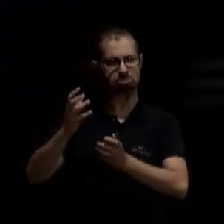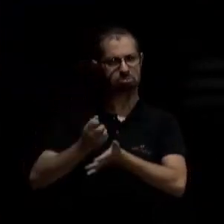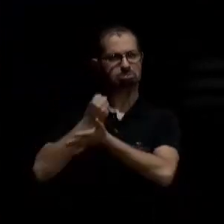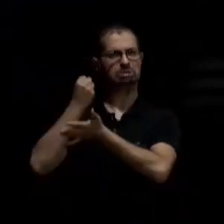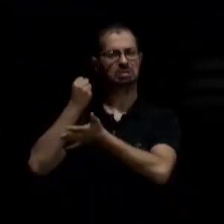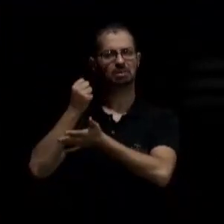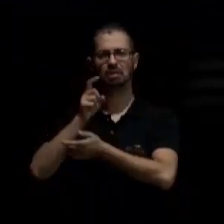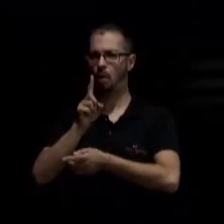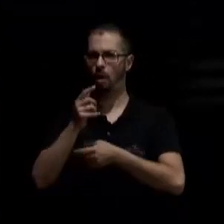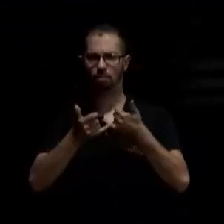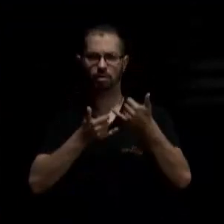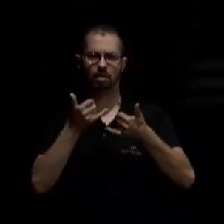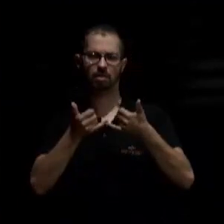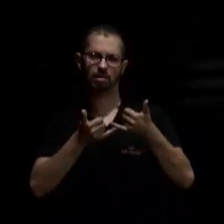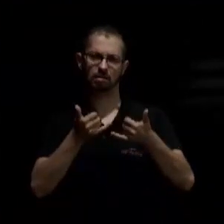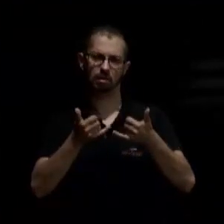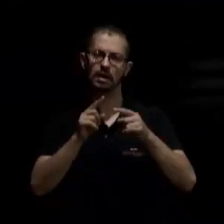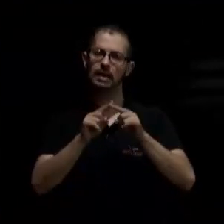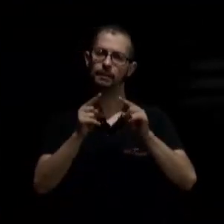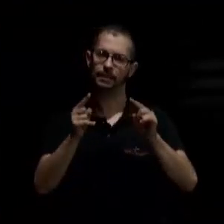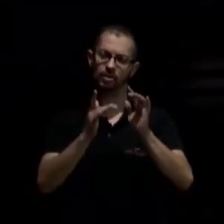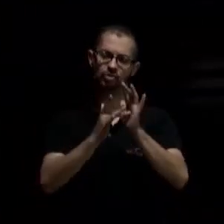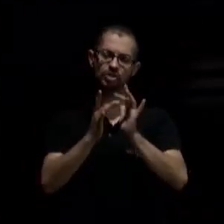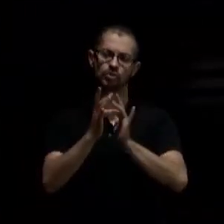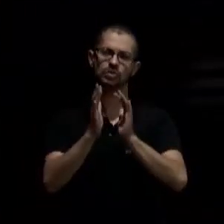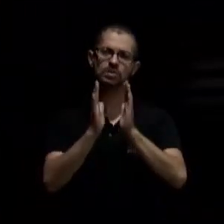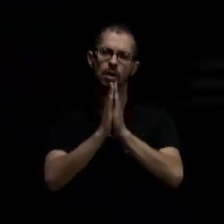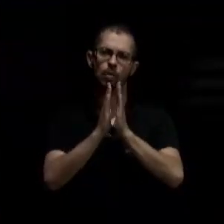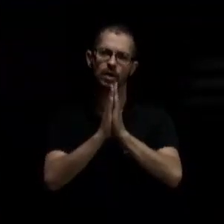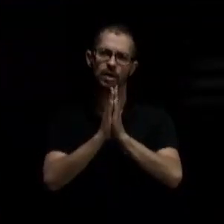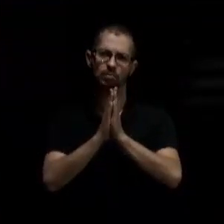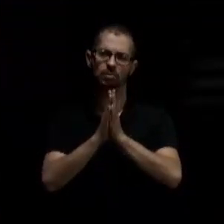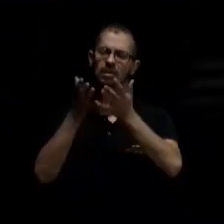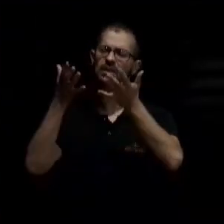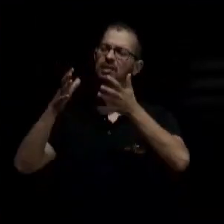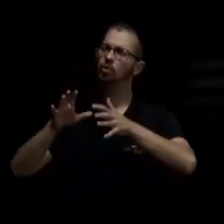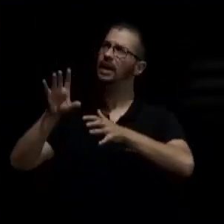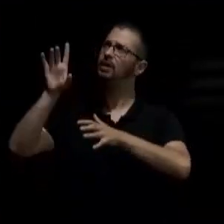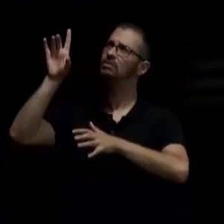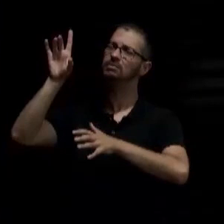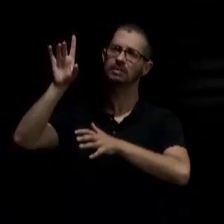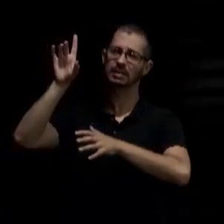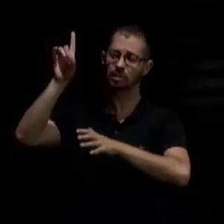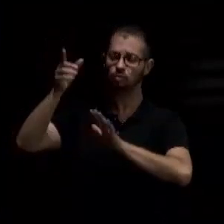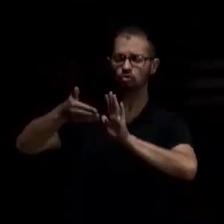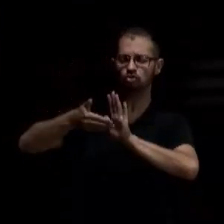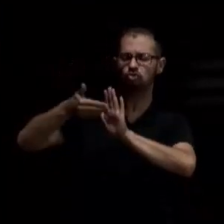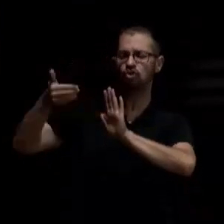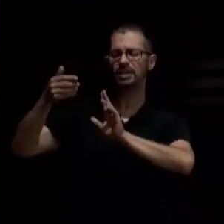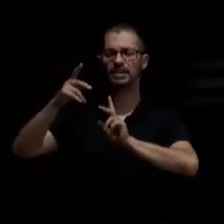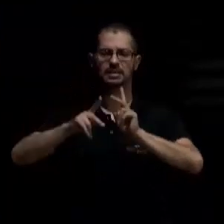brincadeira. Mas Jesus está orando: não quero que o Senhor tire esse povo do mundo, mas que o